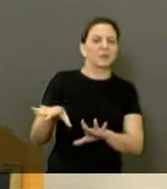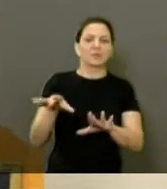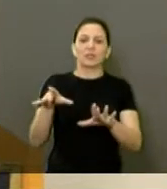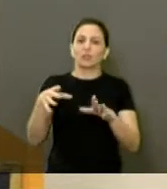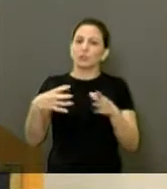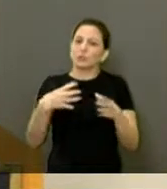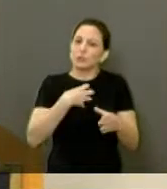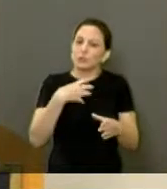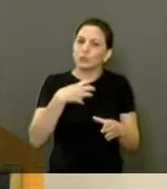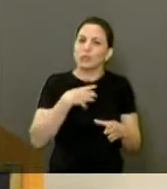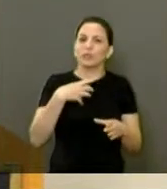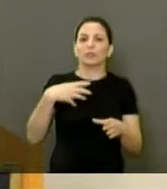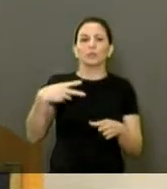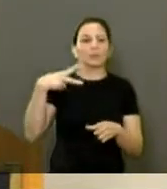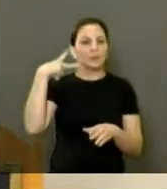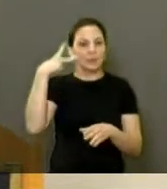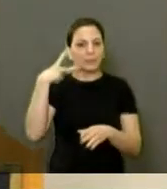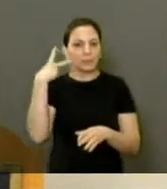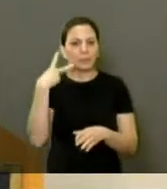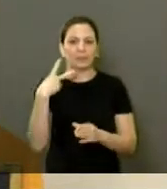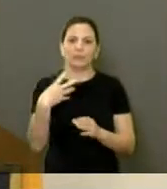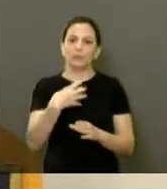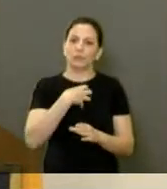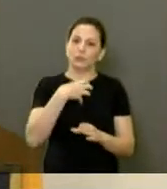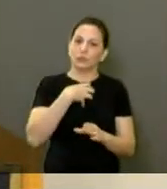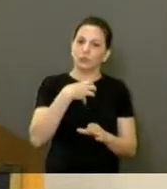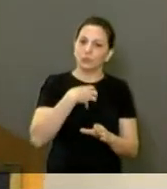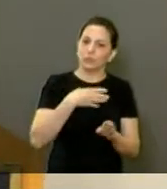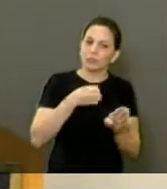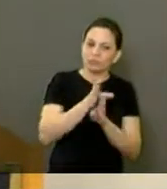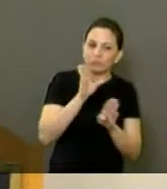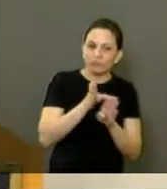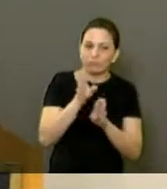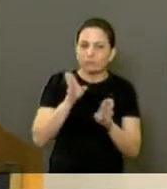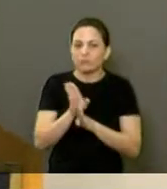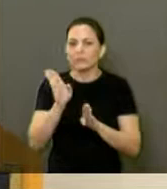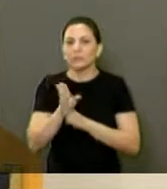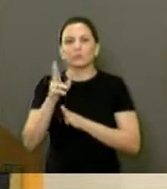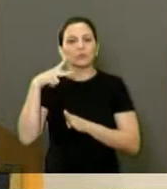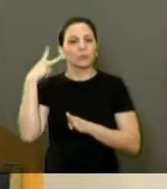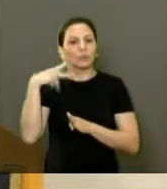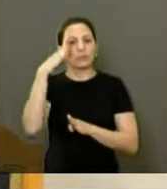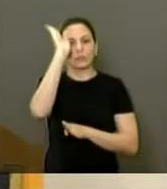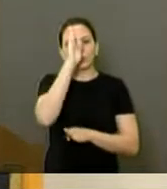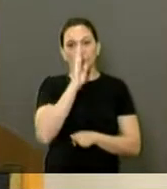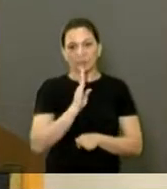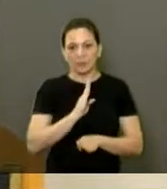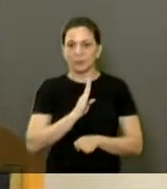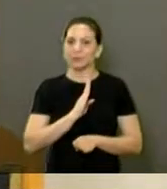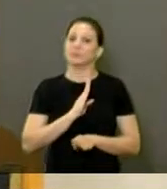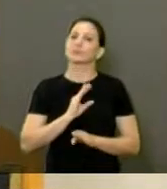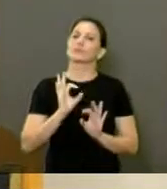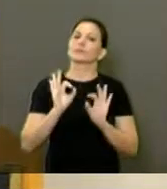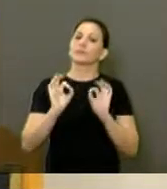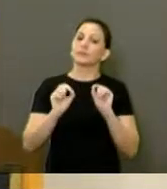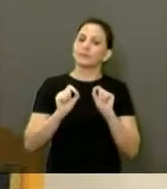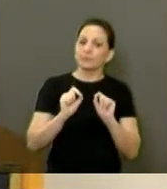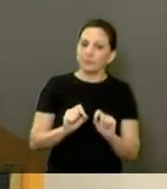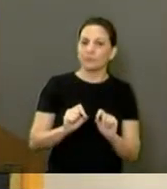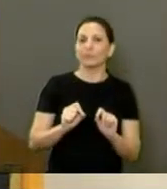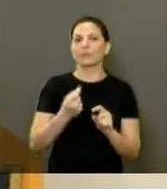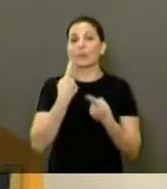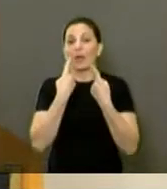como estão sendo conduzidas, ou está sendo conduzida a política no nosso país. E existe uma